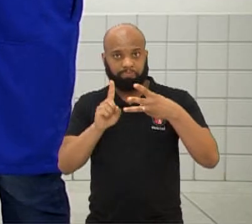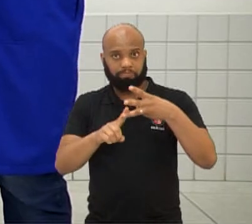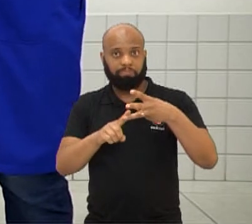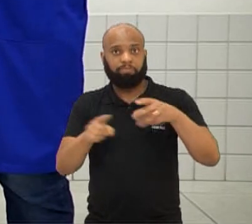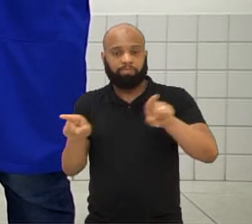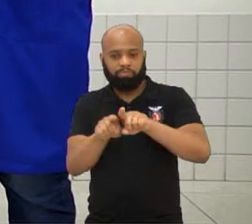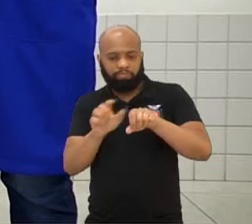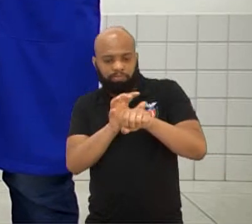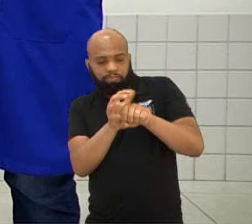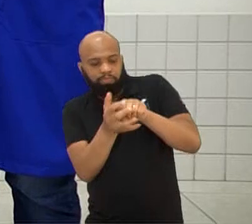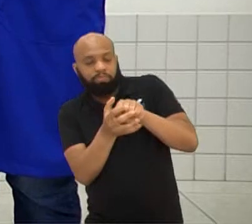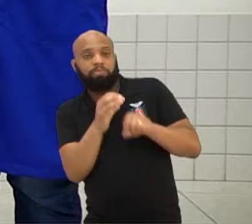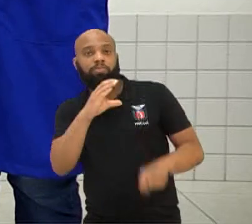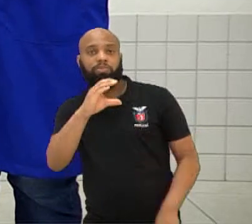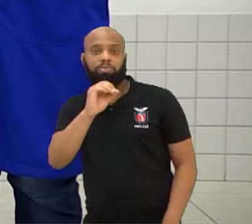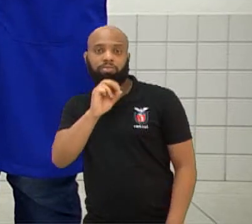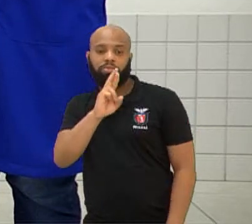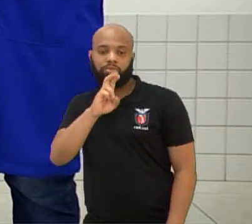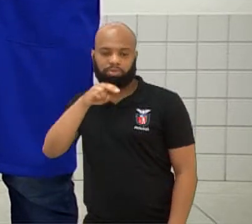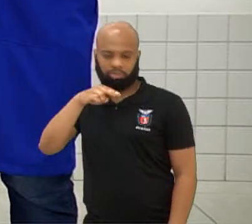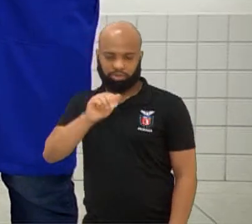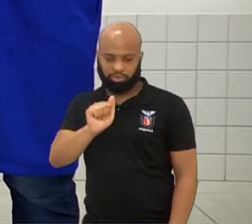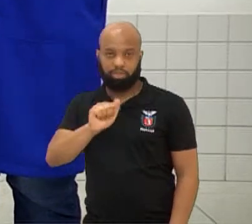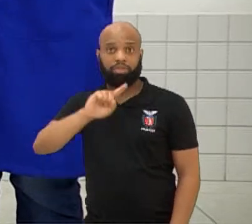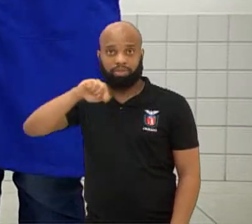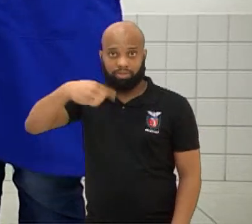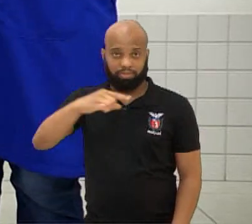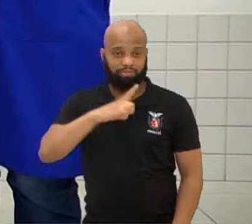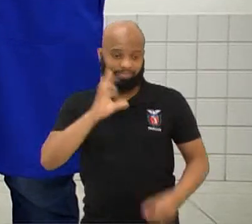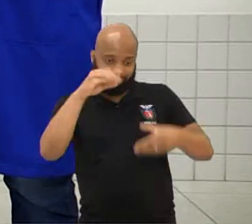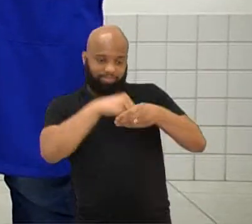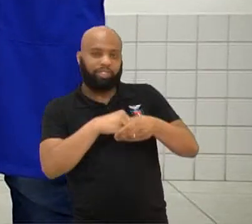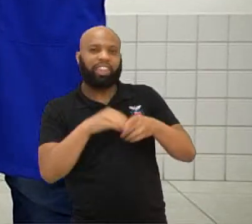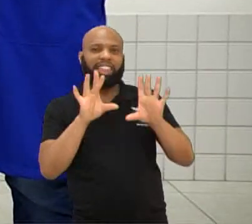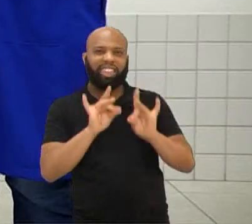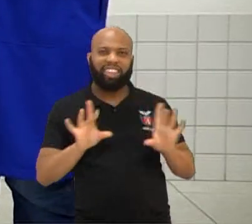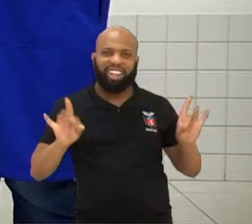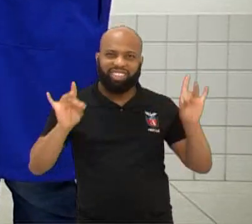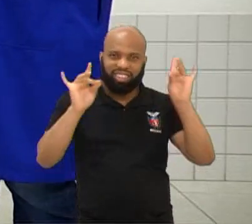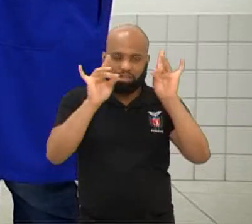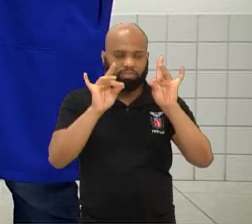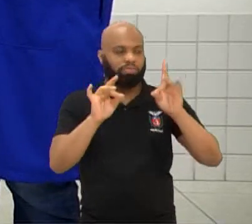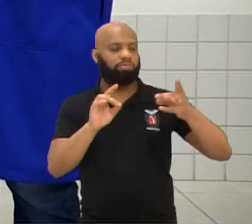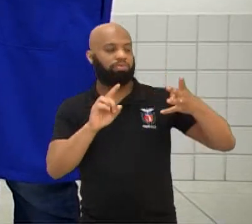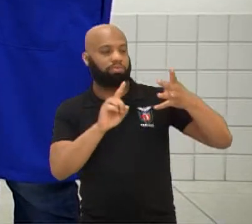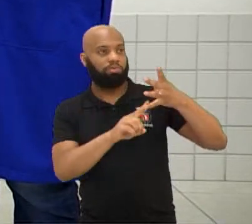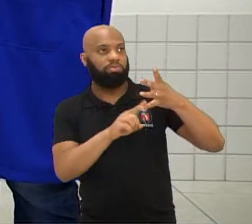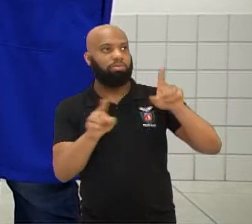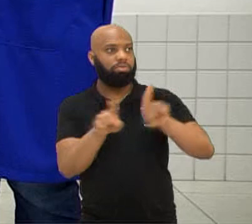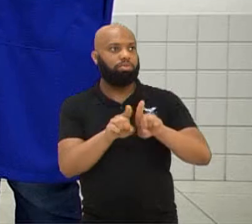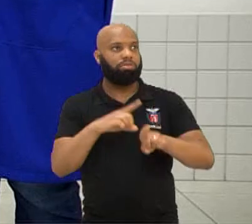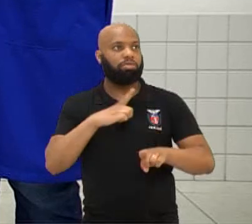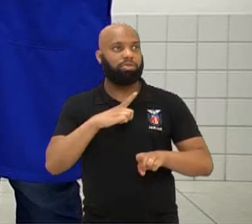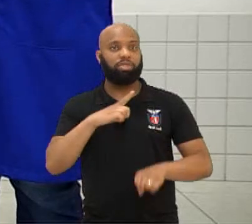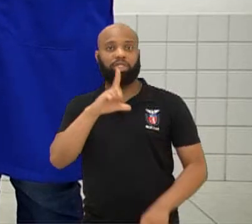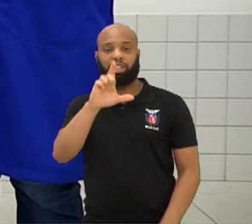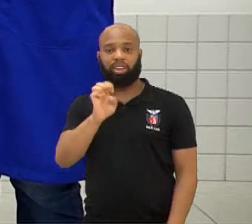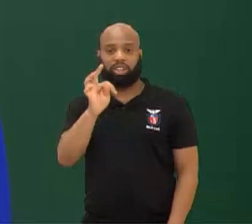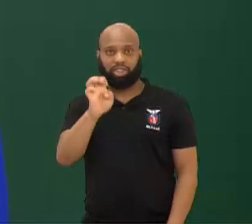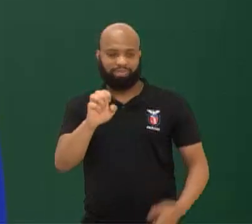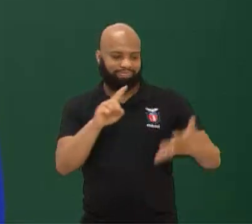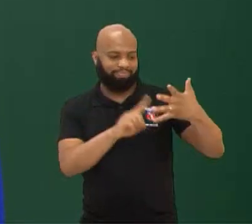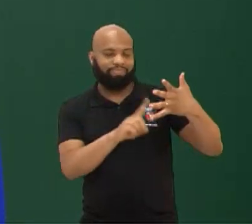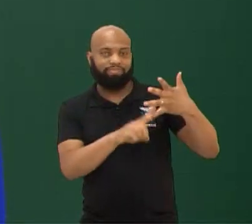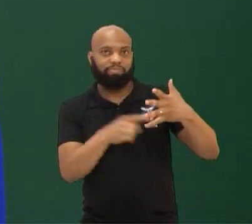córnea, depois da córnea o preenchimento com o humor aquoso, que o professor Hugo já mencionou agora há pouco, e também a presença da lente, que é uma adaptação